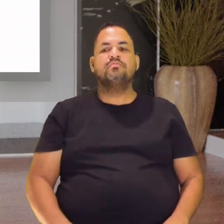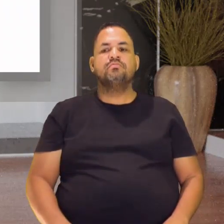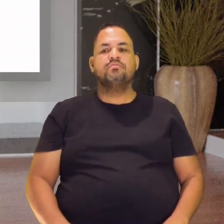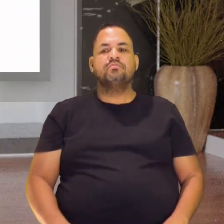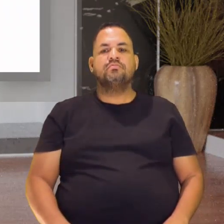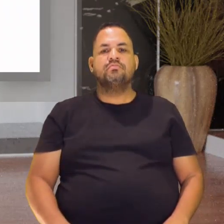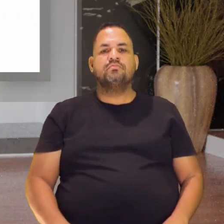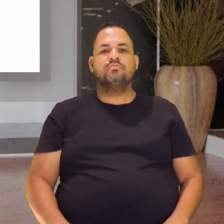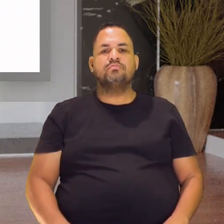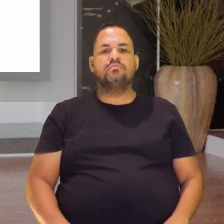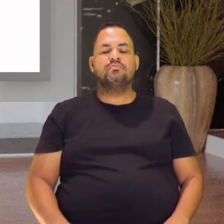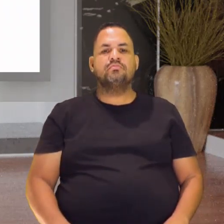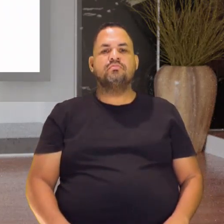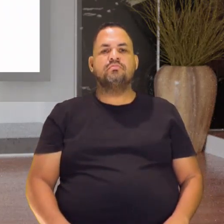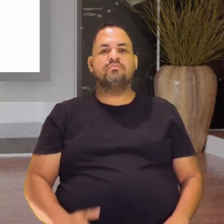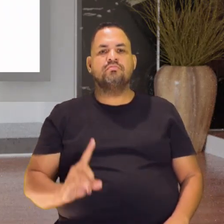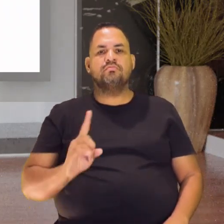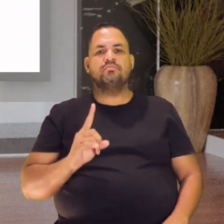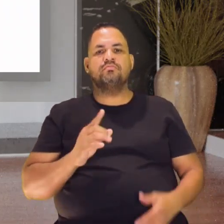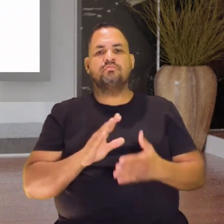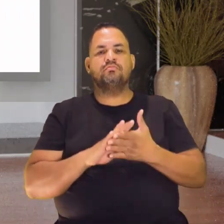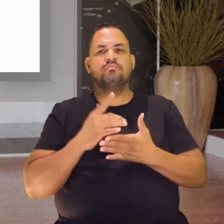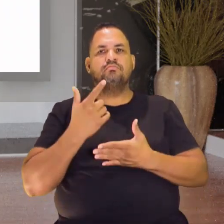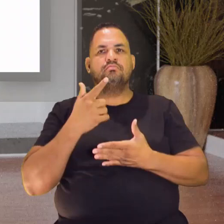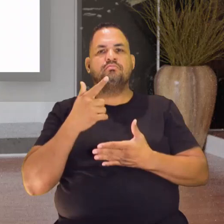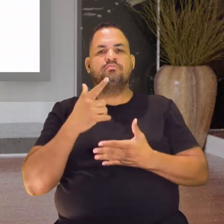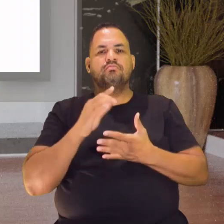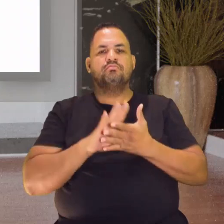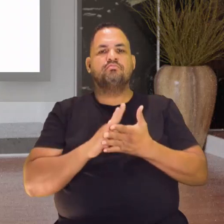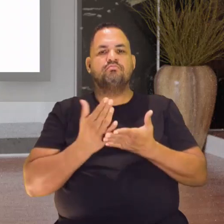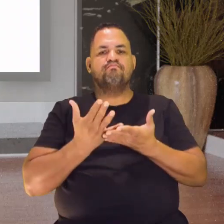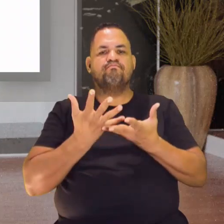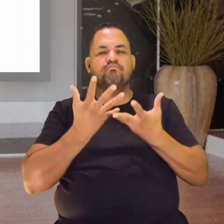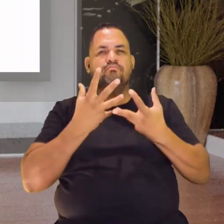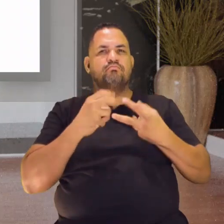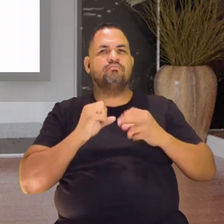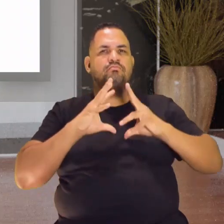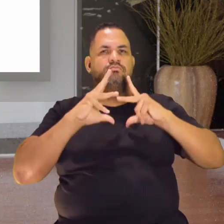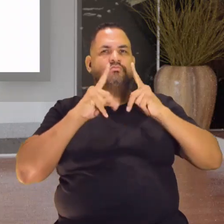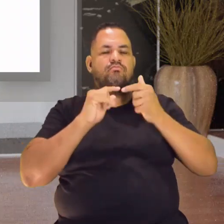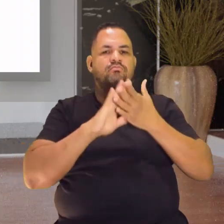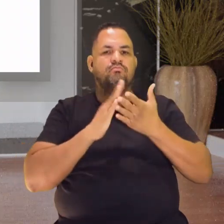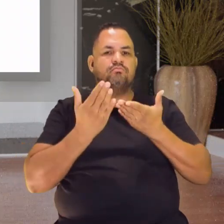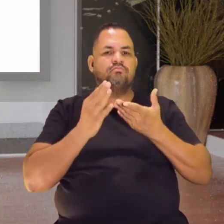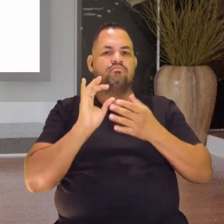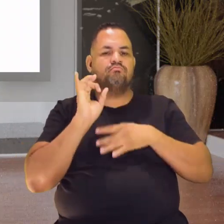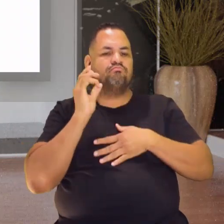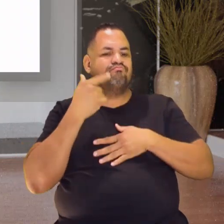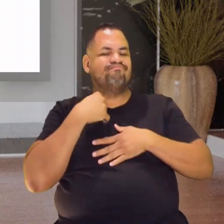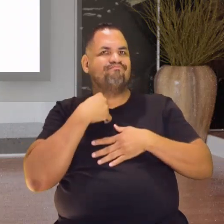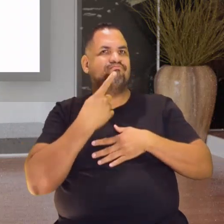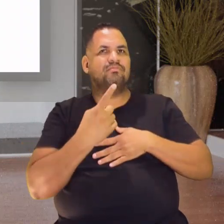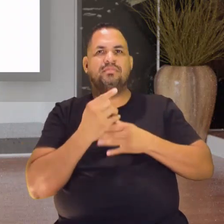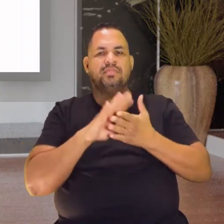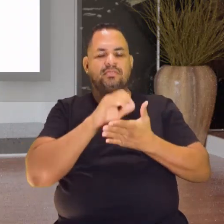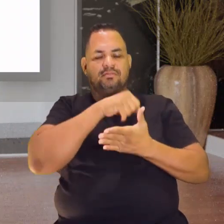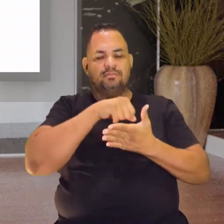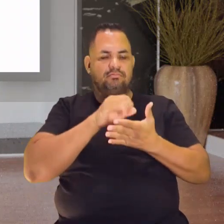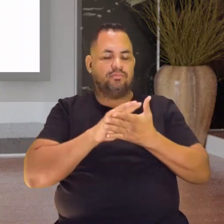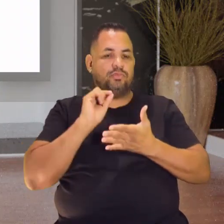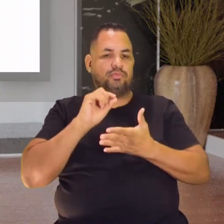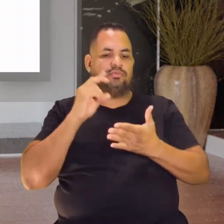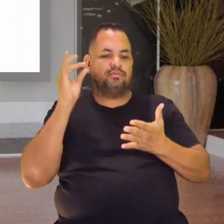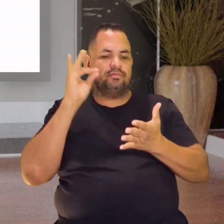que, de certo modo, ainda não existe um consenso, ainda não se tem como descrever com exatidão o que realmente